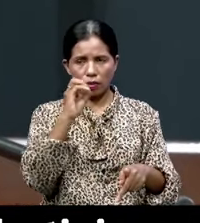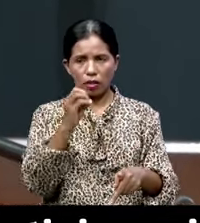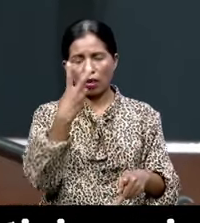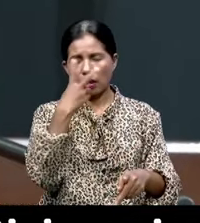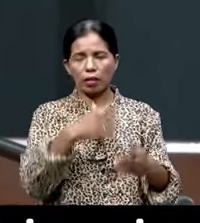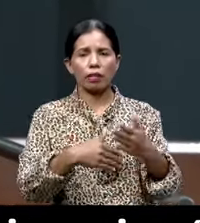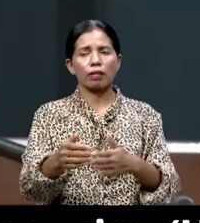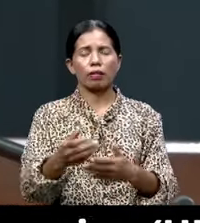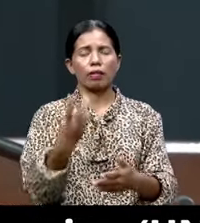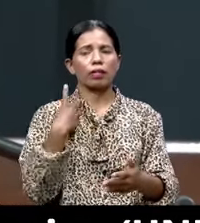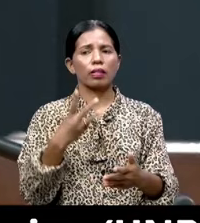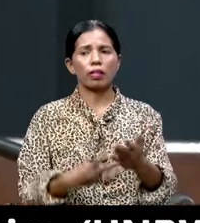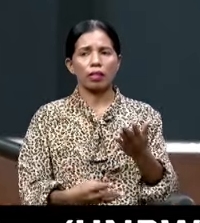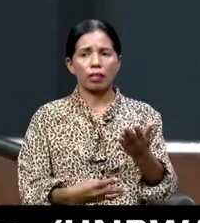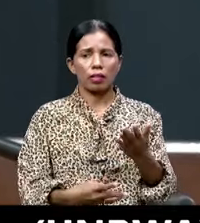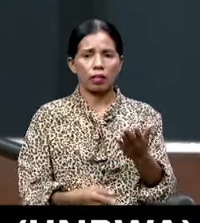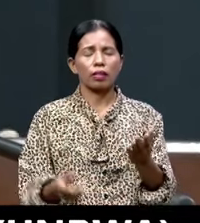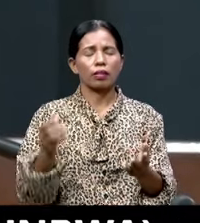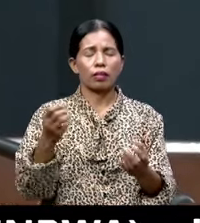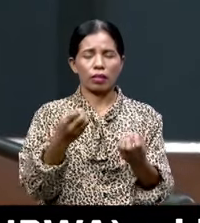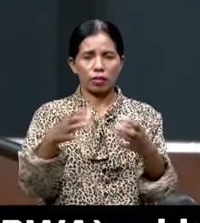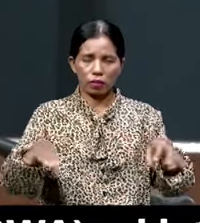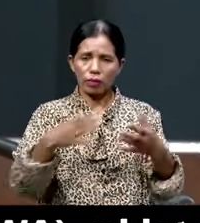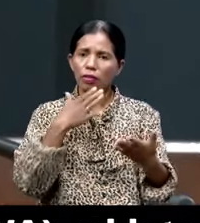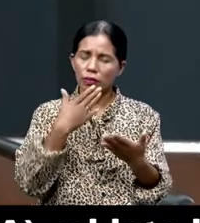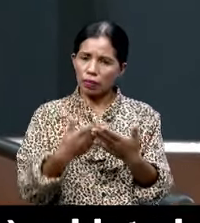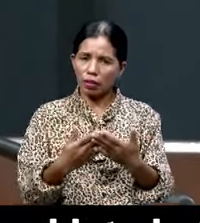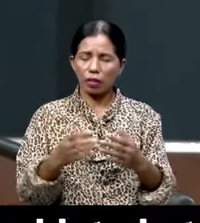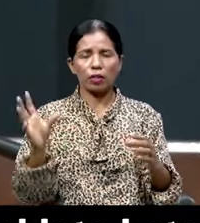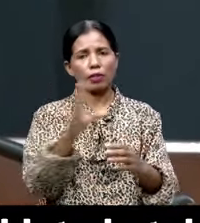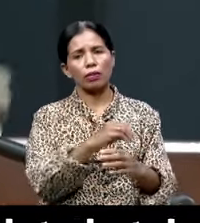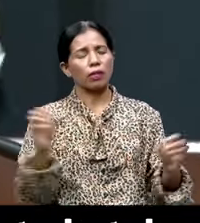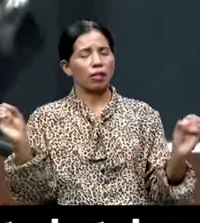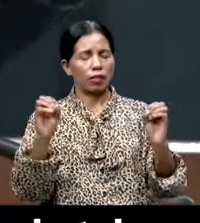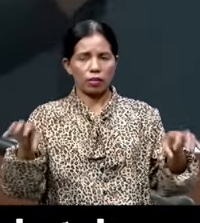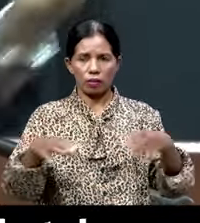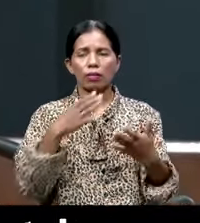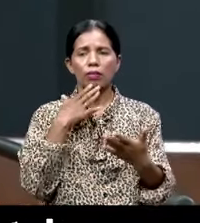minha ativo ou lativo. Ia kita ni dia